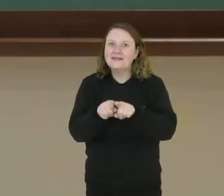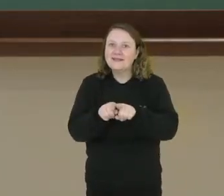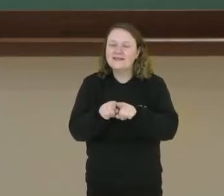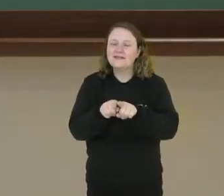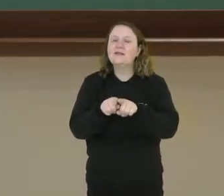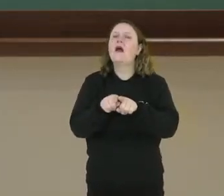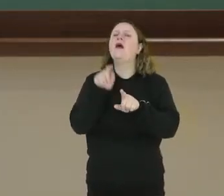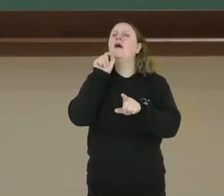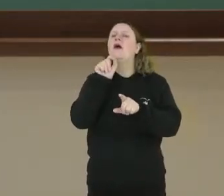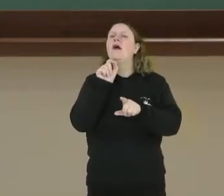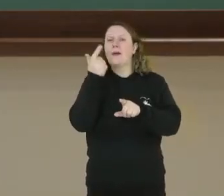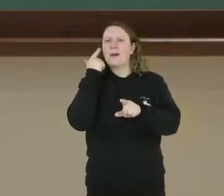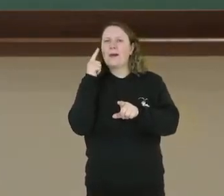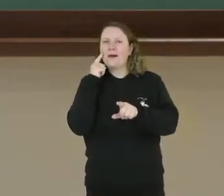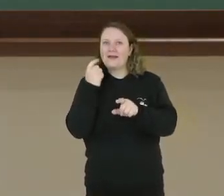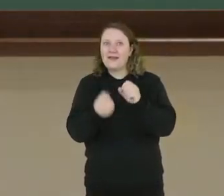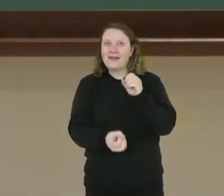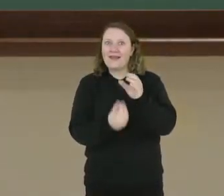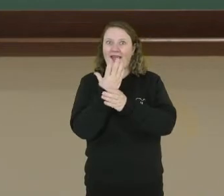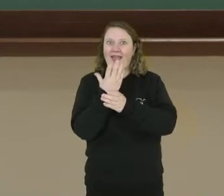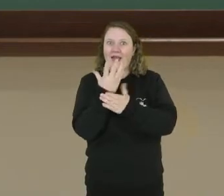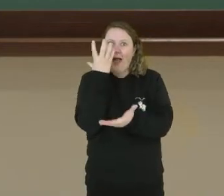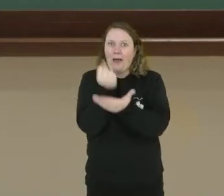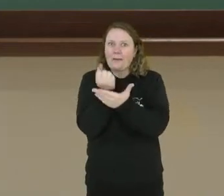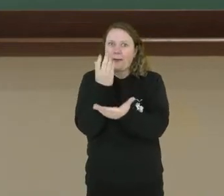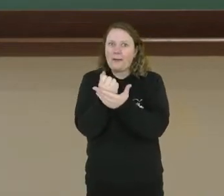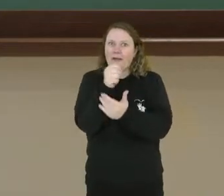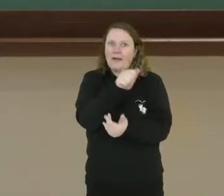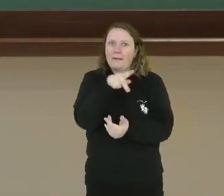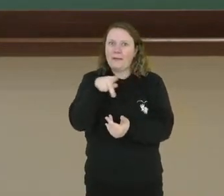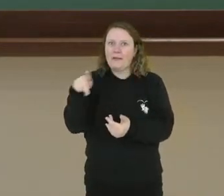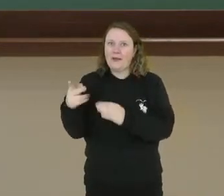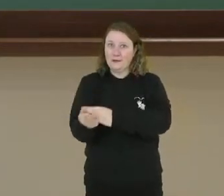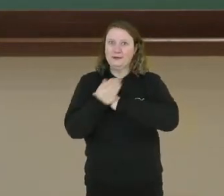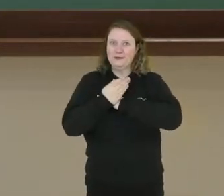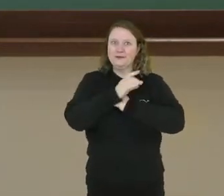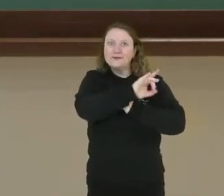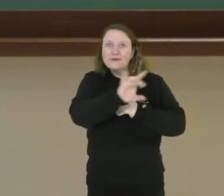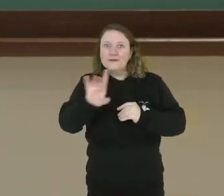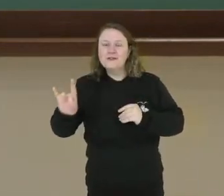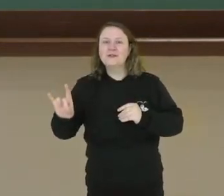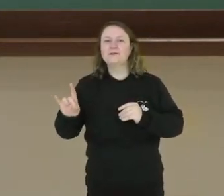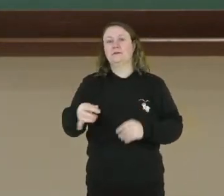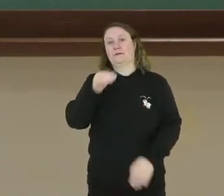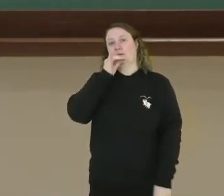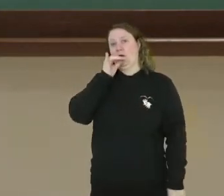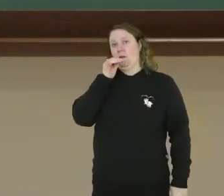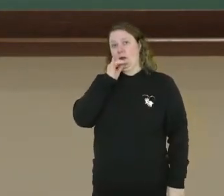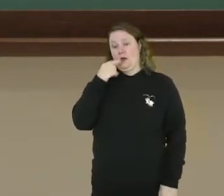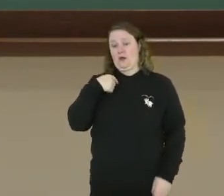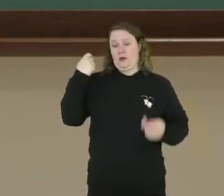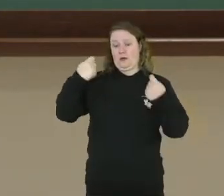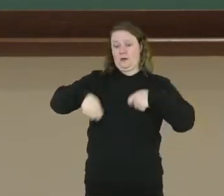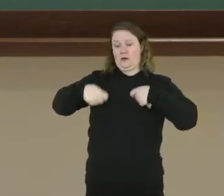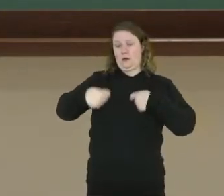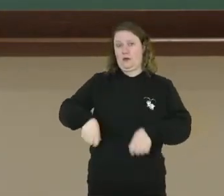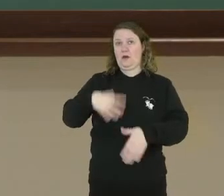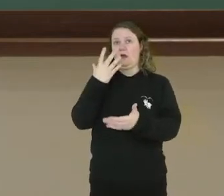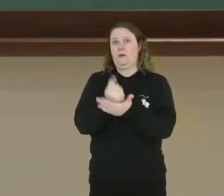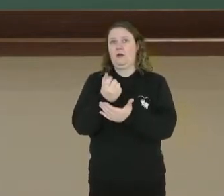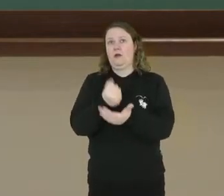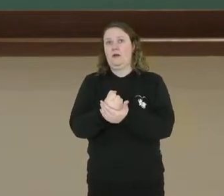Voltamos! E aí? Conseguiu criar um aplicativo que ajude no seu dia a dia? Por exemplo, eu preciso de um aplicativo que me